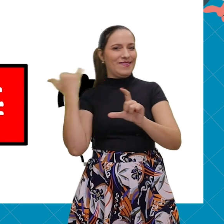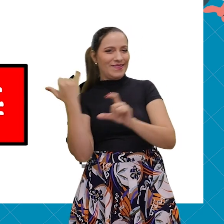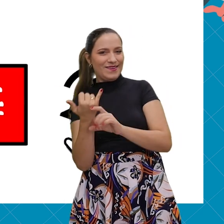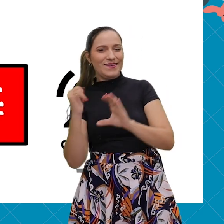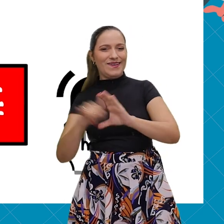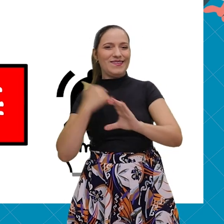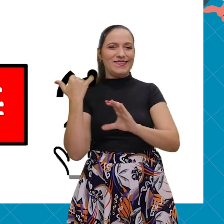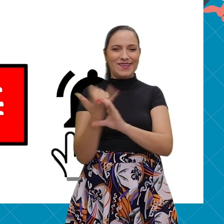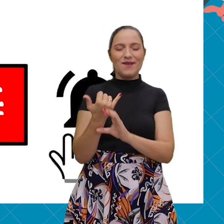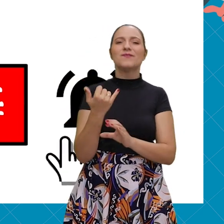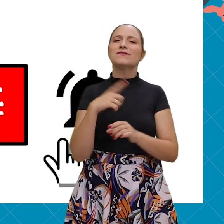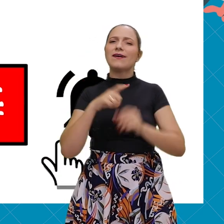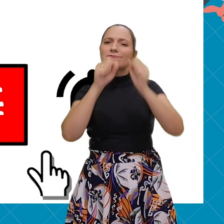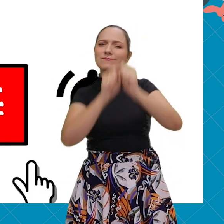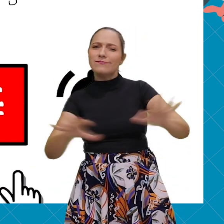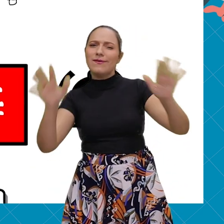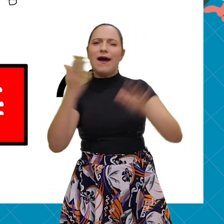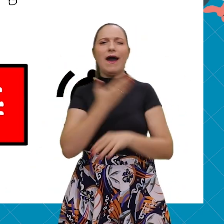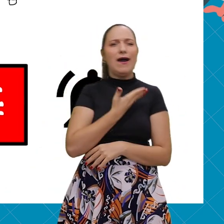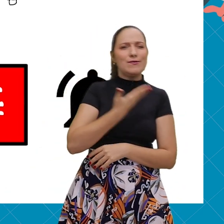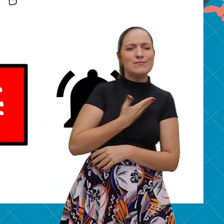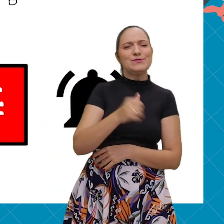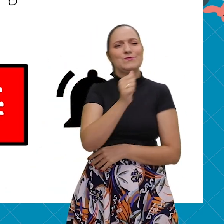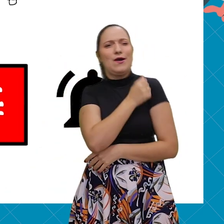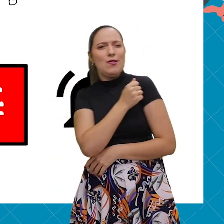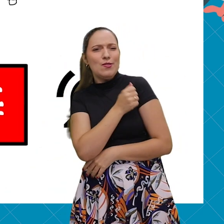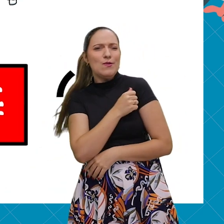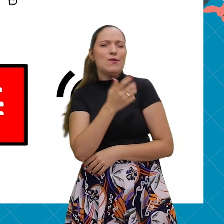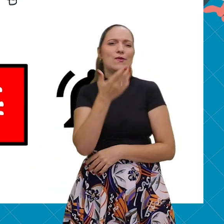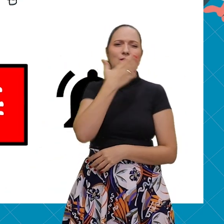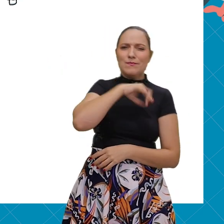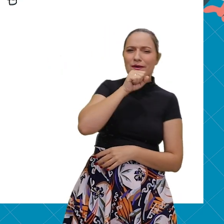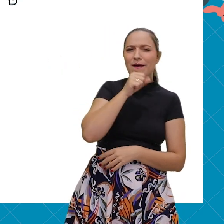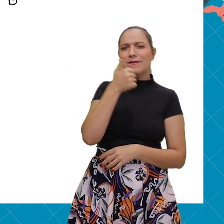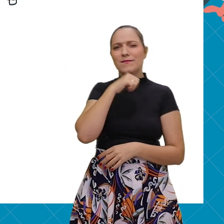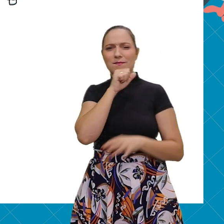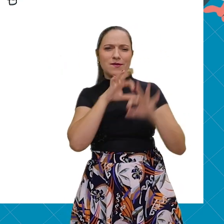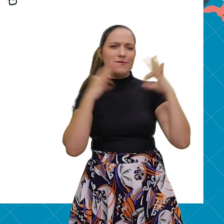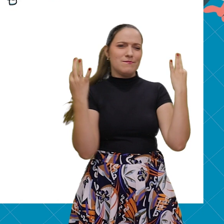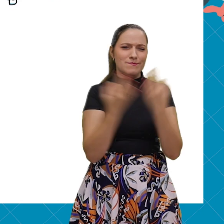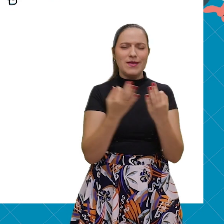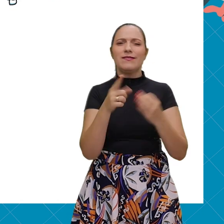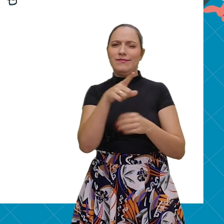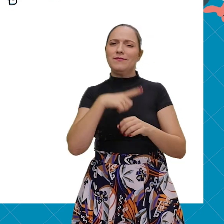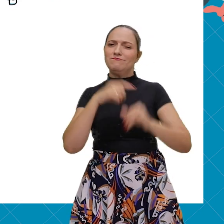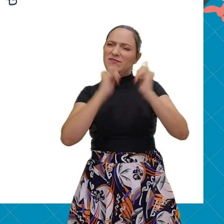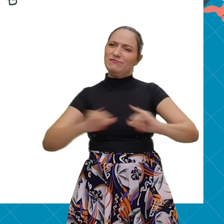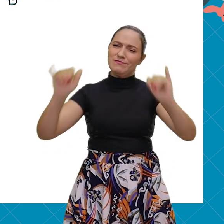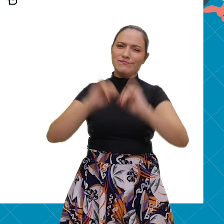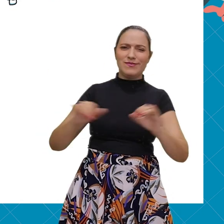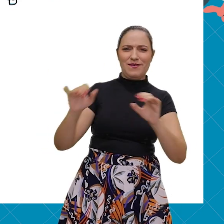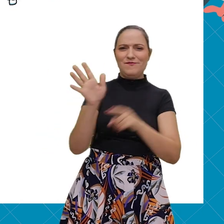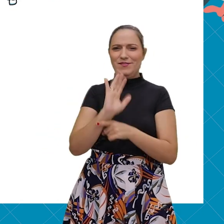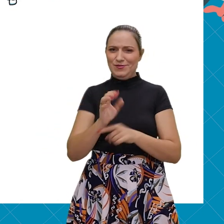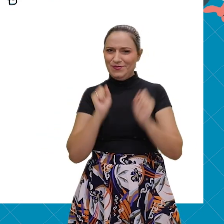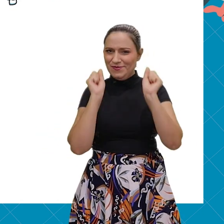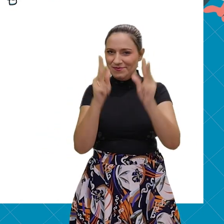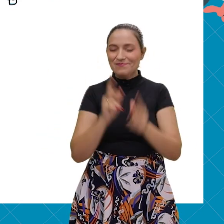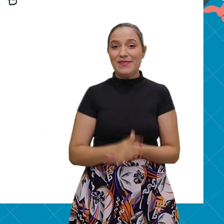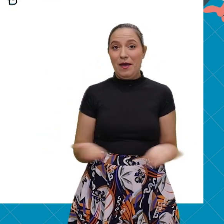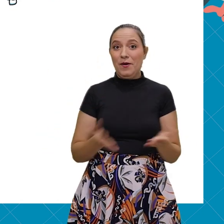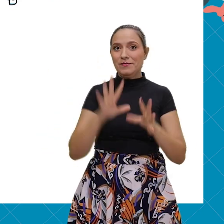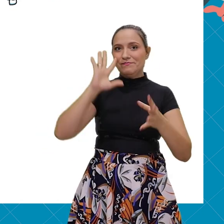compartilhe aí com seus alunos, com seus amigos, com a sua mãe, com seu pai, com sua avó, que isso ajuda demais. Beleza? Sem mais delongas, então bora lá para a conclusão do vídeo.